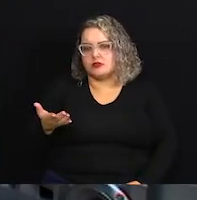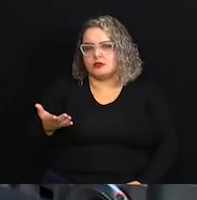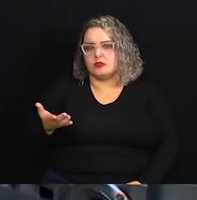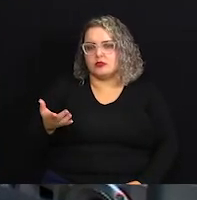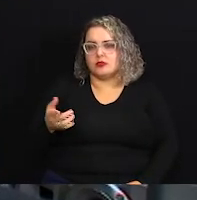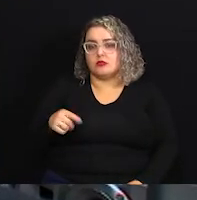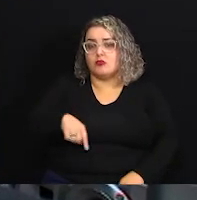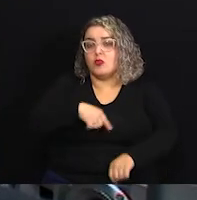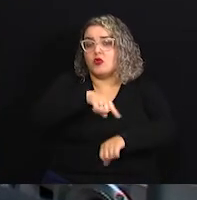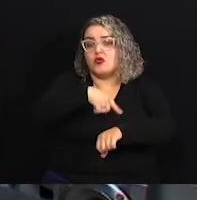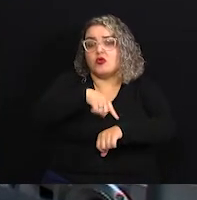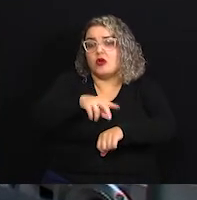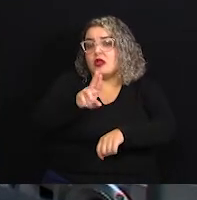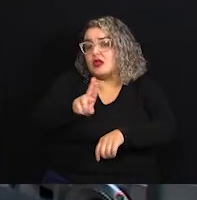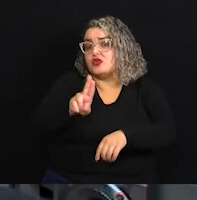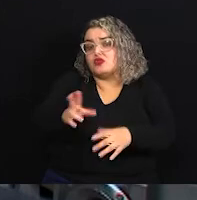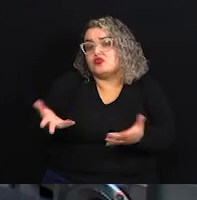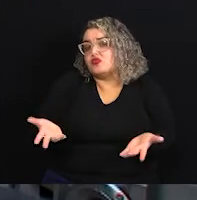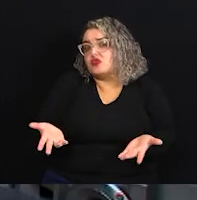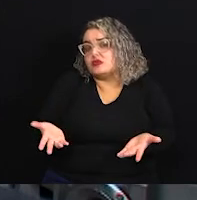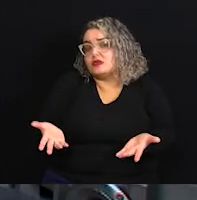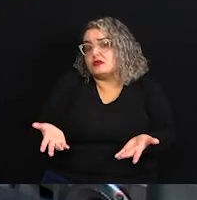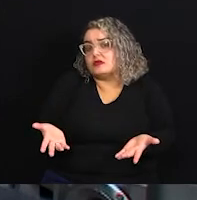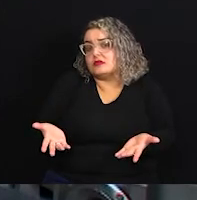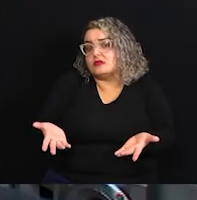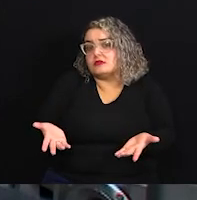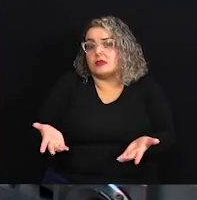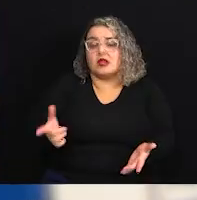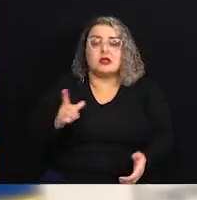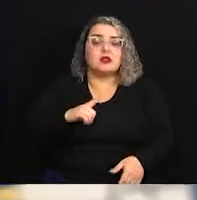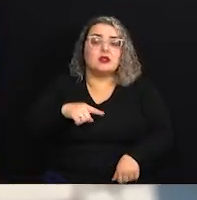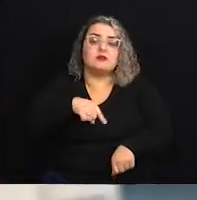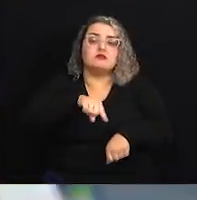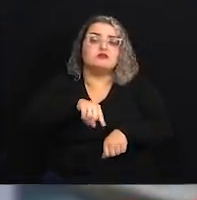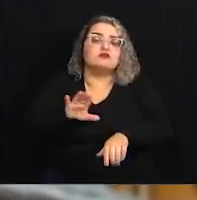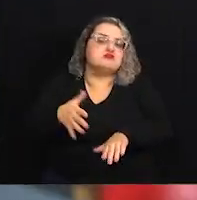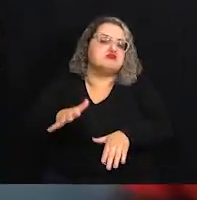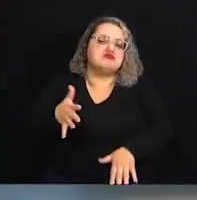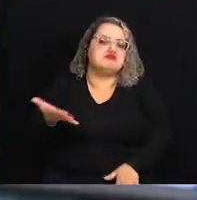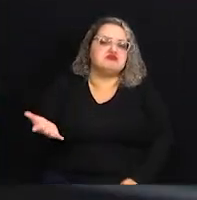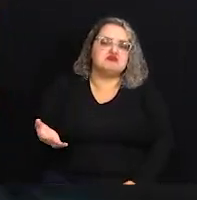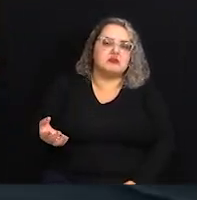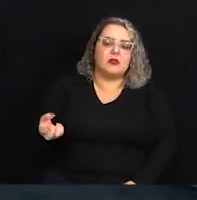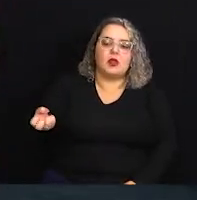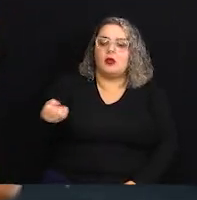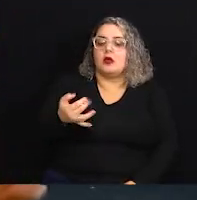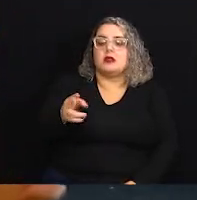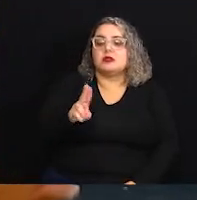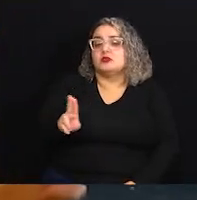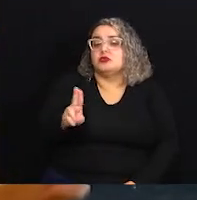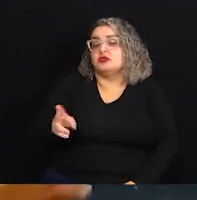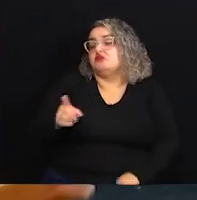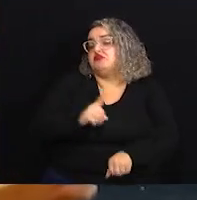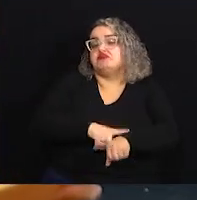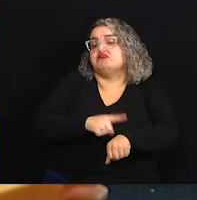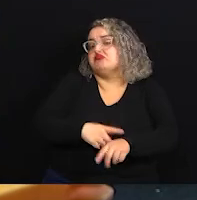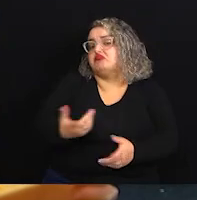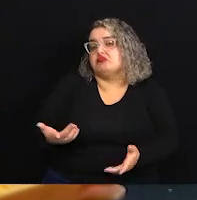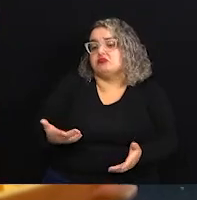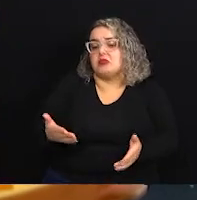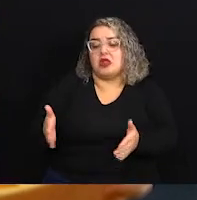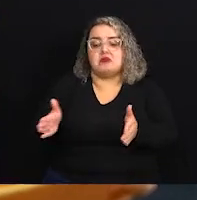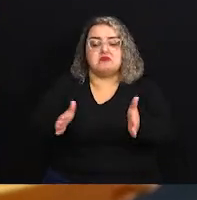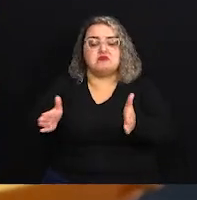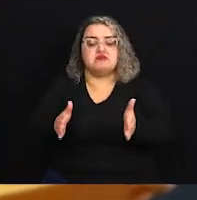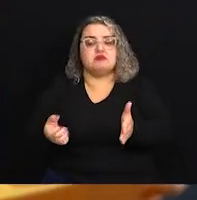dia é medido por hora de uso, né? Sim. Então, você compra um televisor, ele tem um tempo estimado lá de durar tantas horas de uso, deu